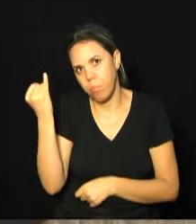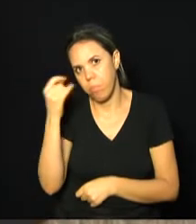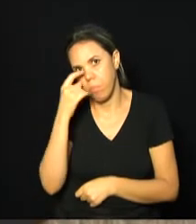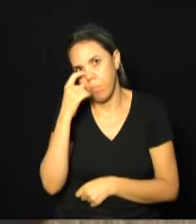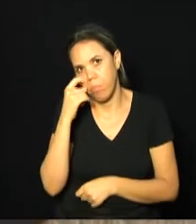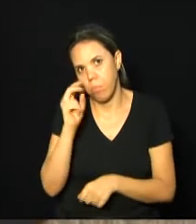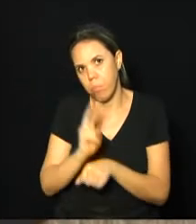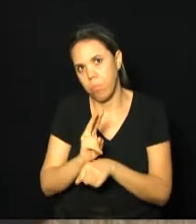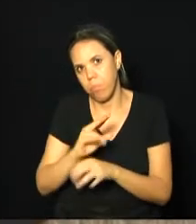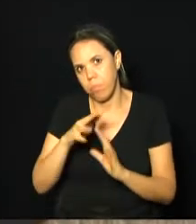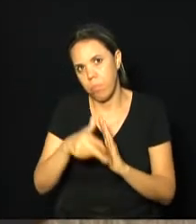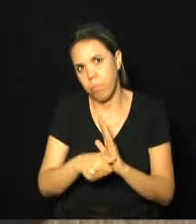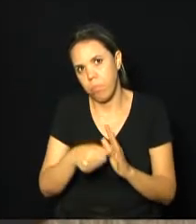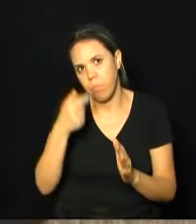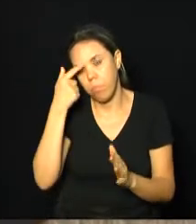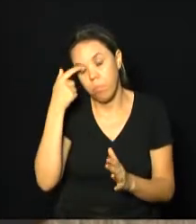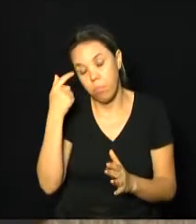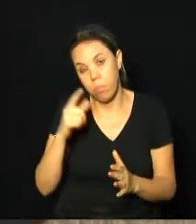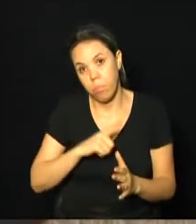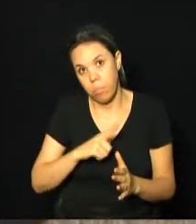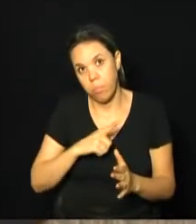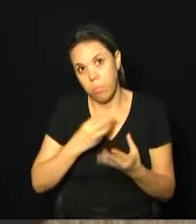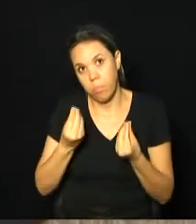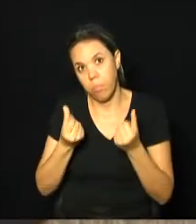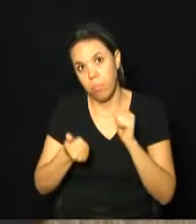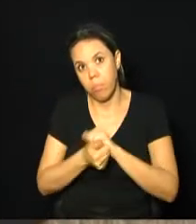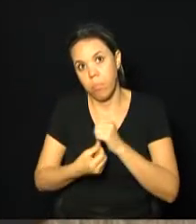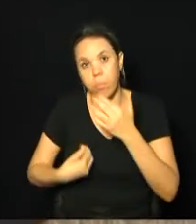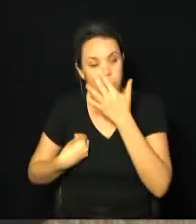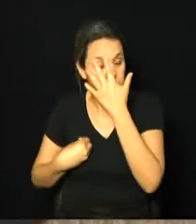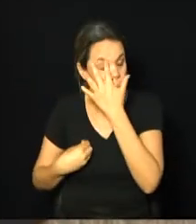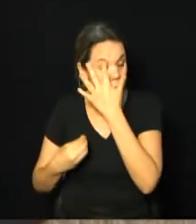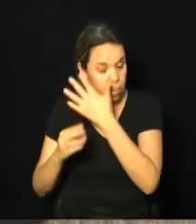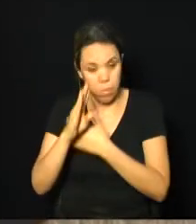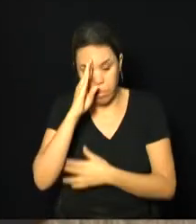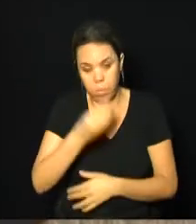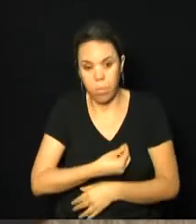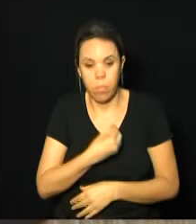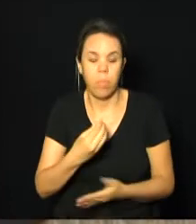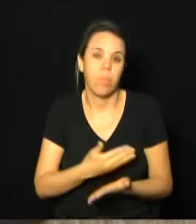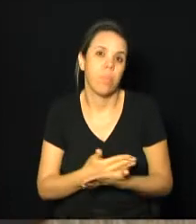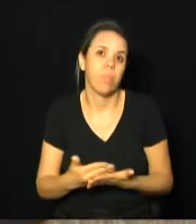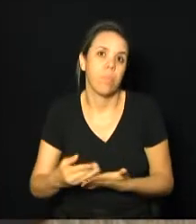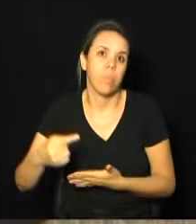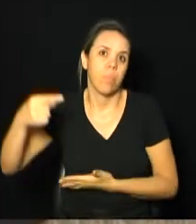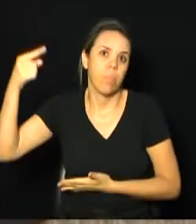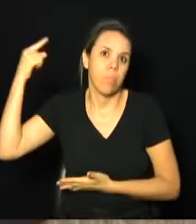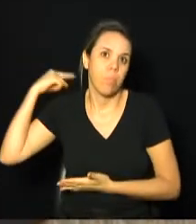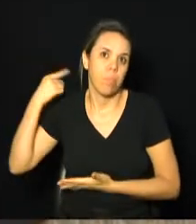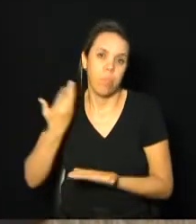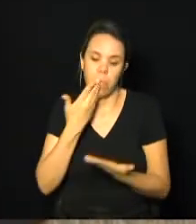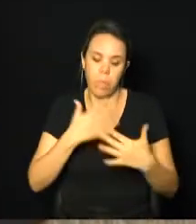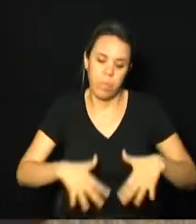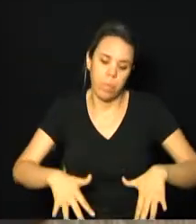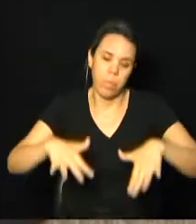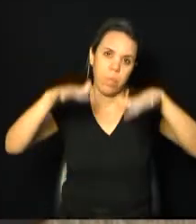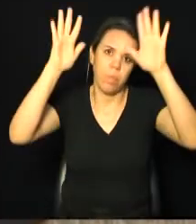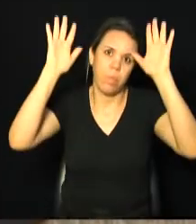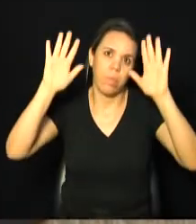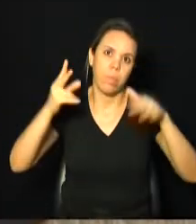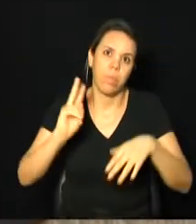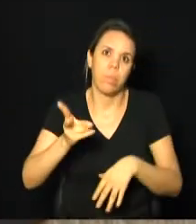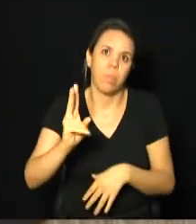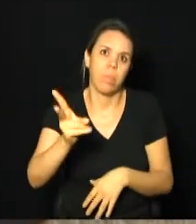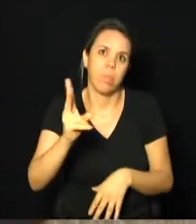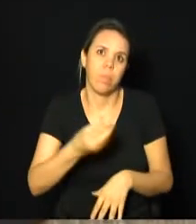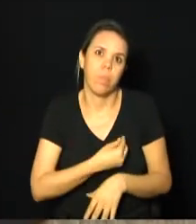de cuidar do meio ambiente, para que a gente tenha qualidade de vida, é fundamental. Então tem que começar lá na pré-escola e continuar